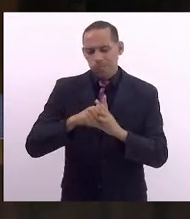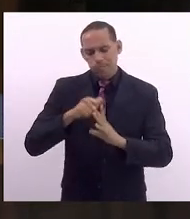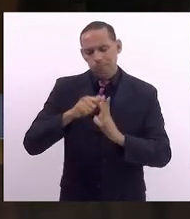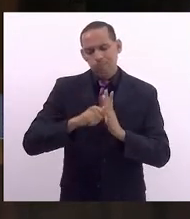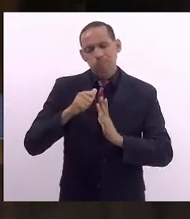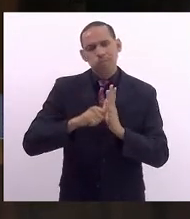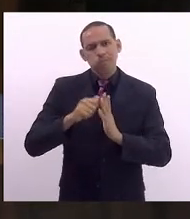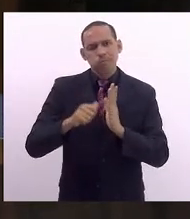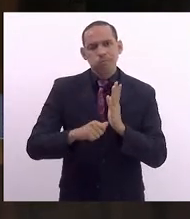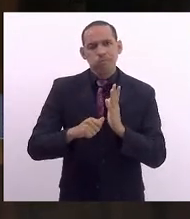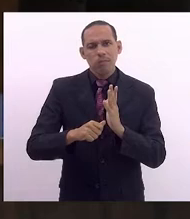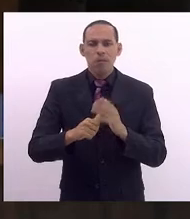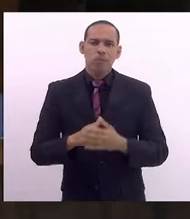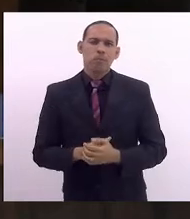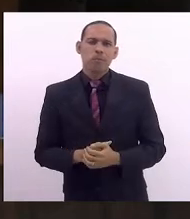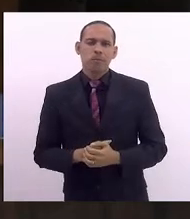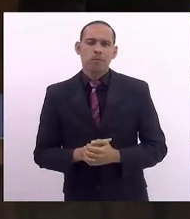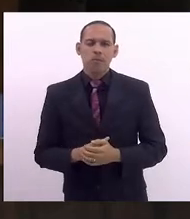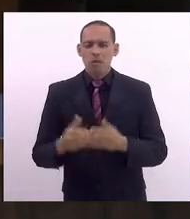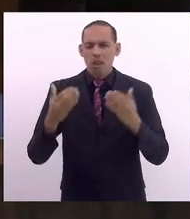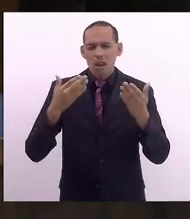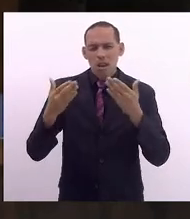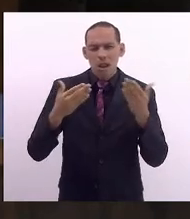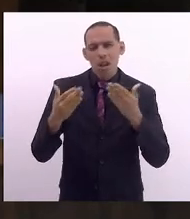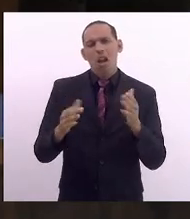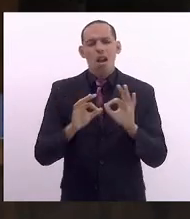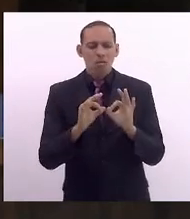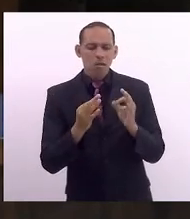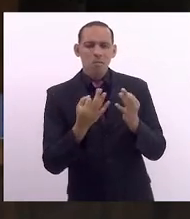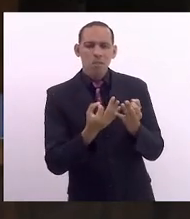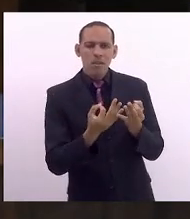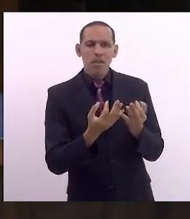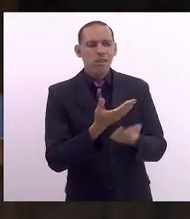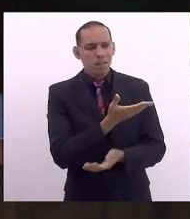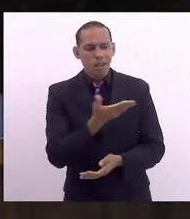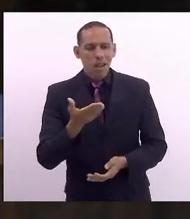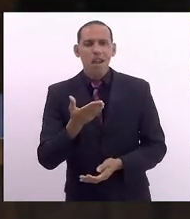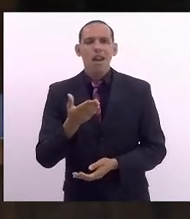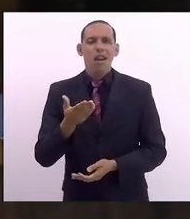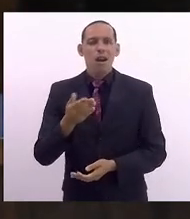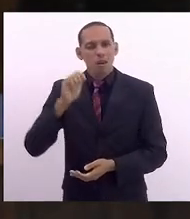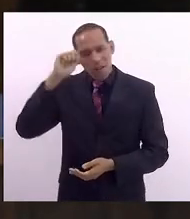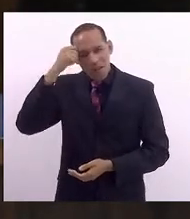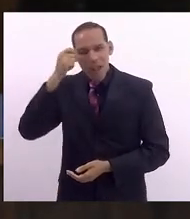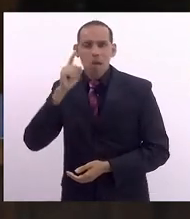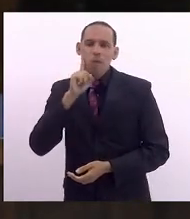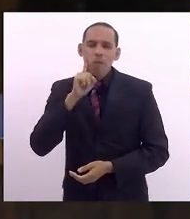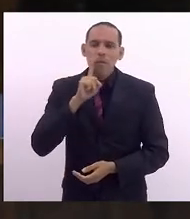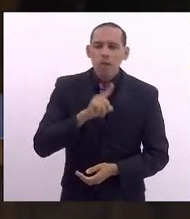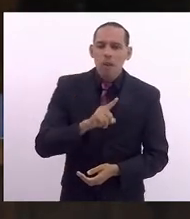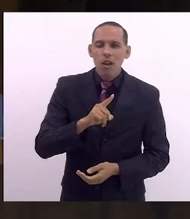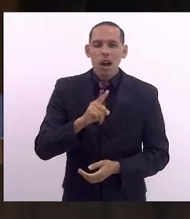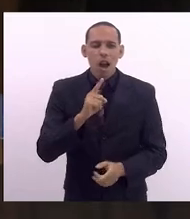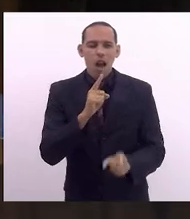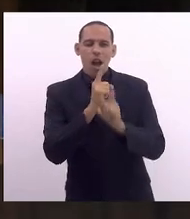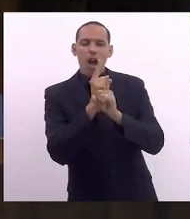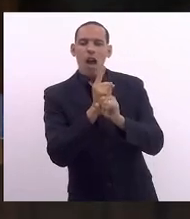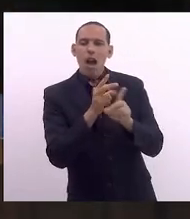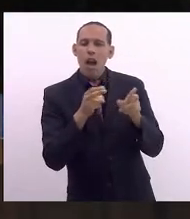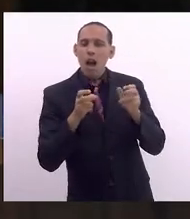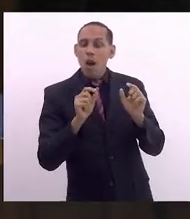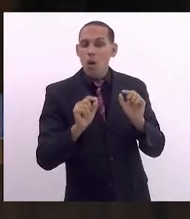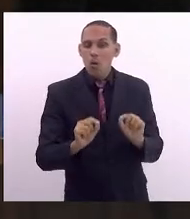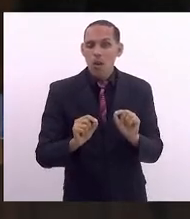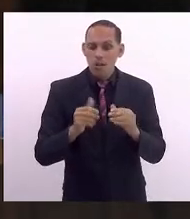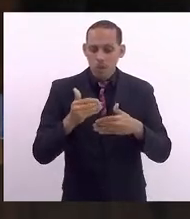o atendimento das famílias e desses homens negros e pardos, e constatar que muitas vezes